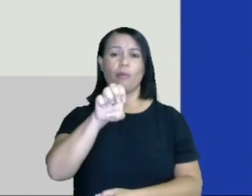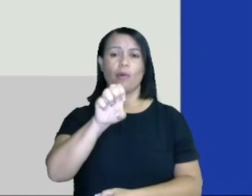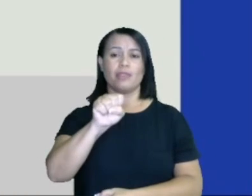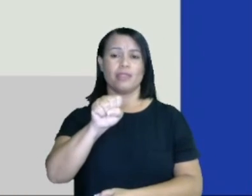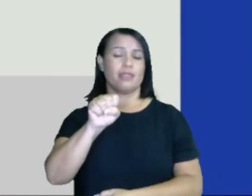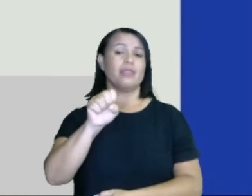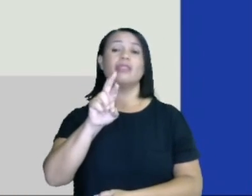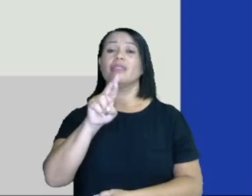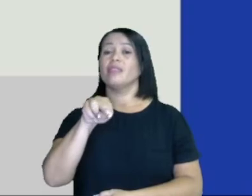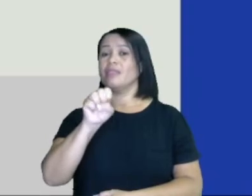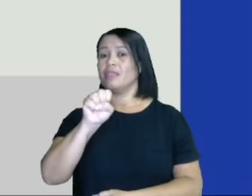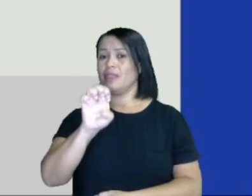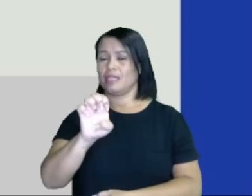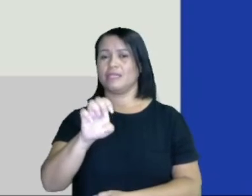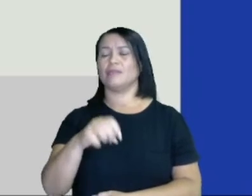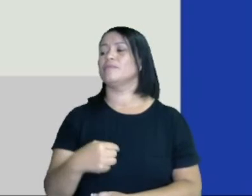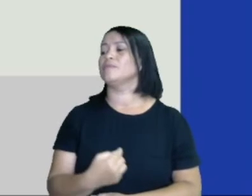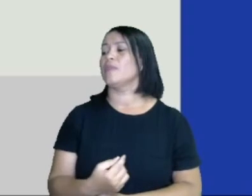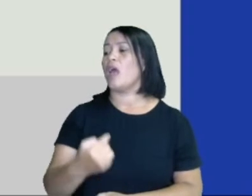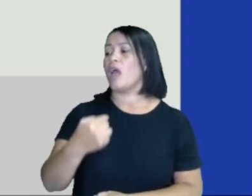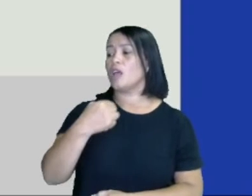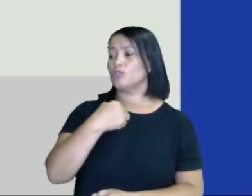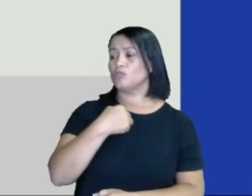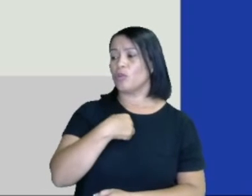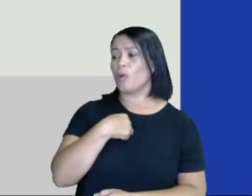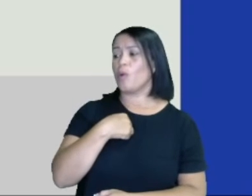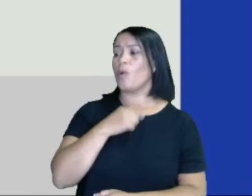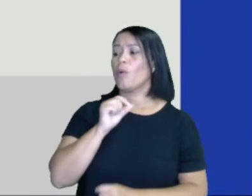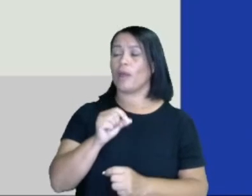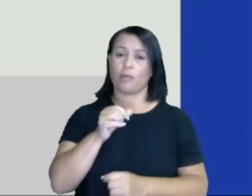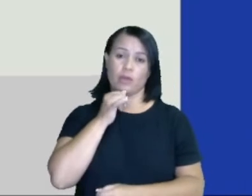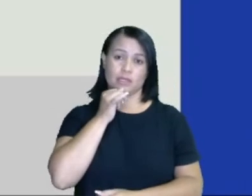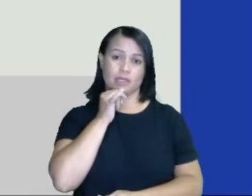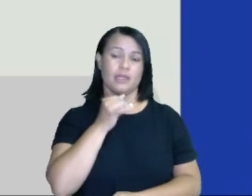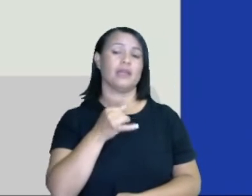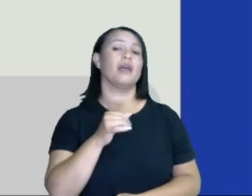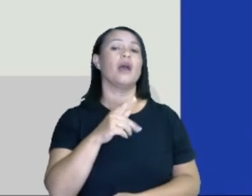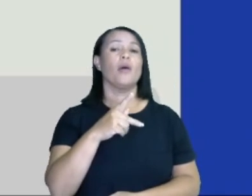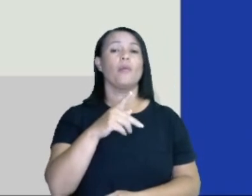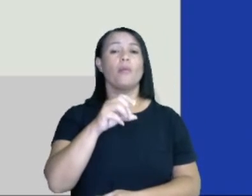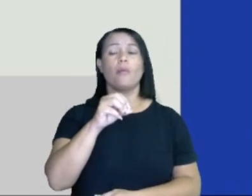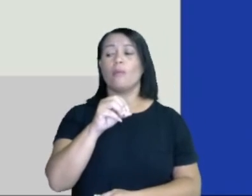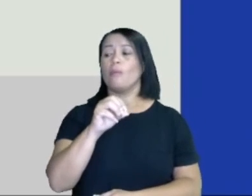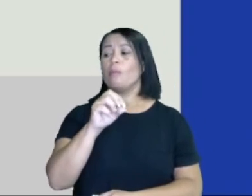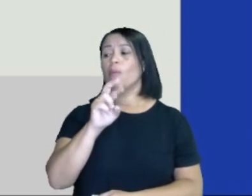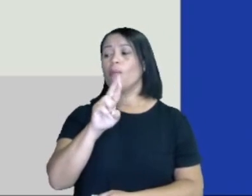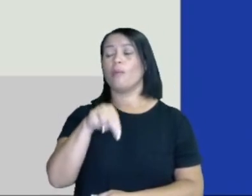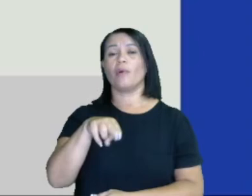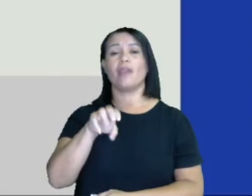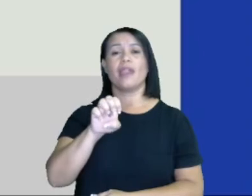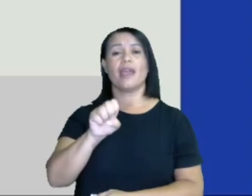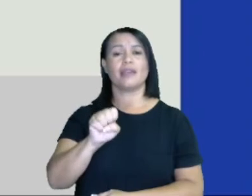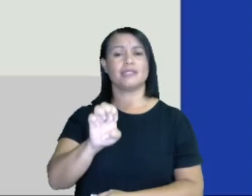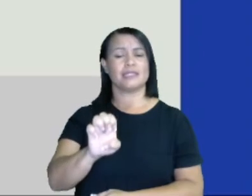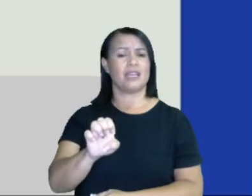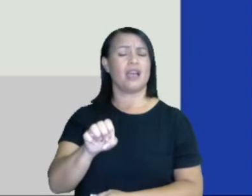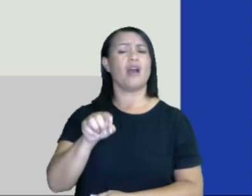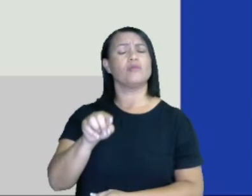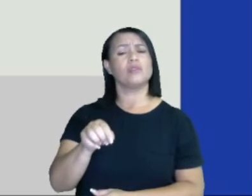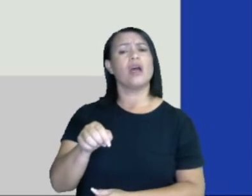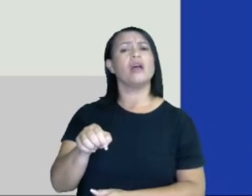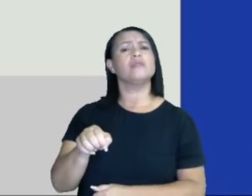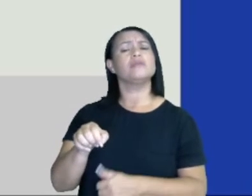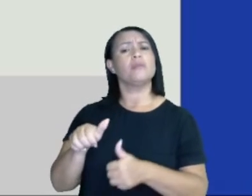usados. Eu me pongo, tu te pones ou vos te pones, él, ella y usted